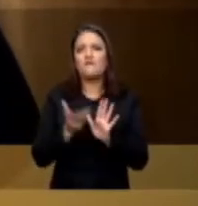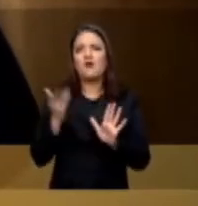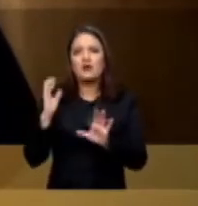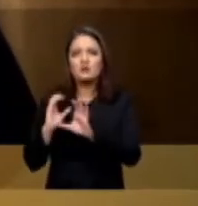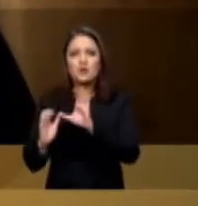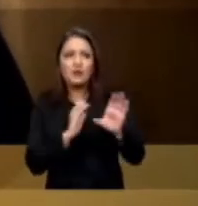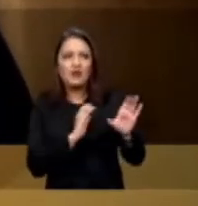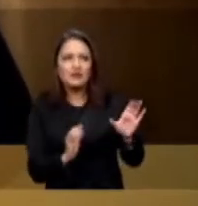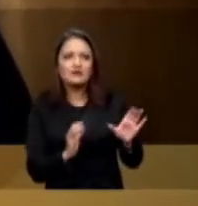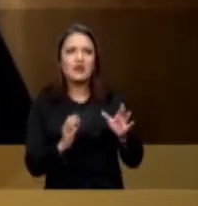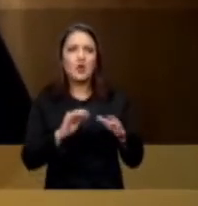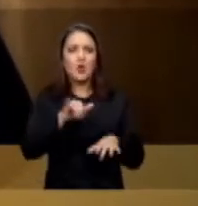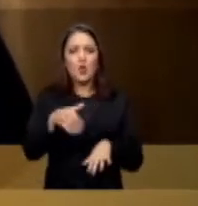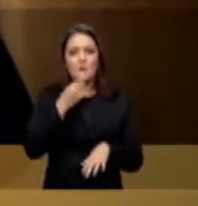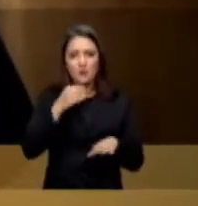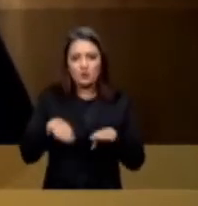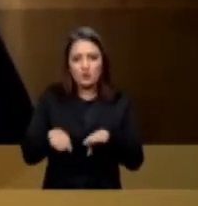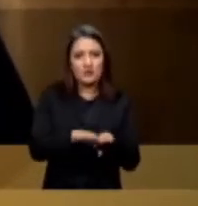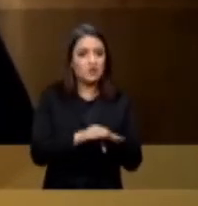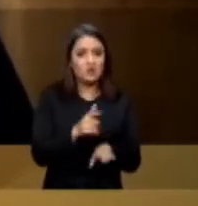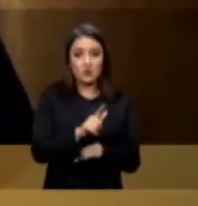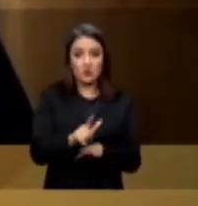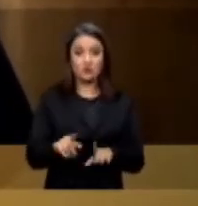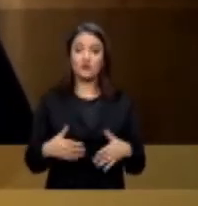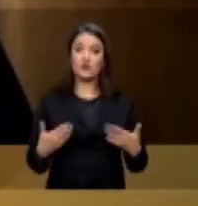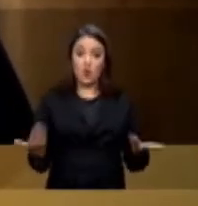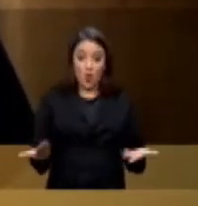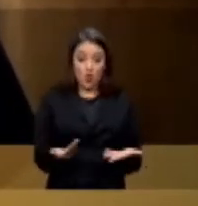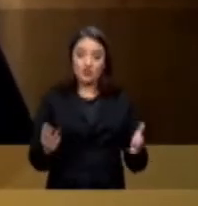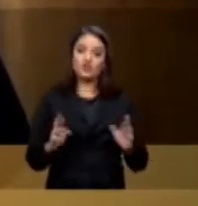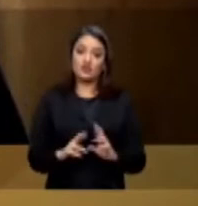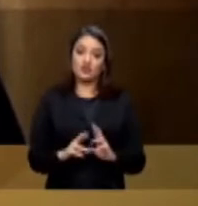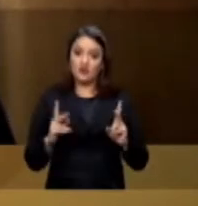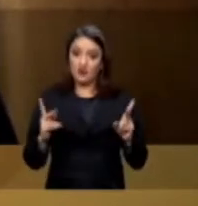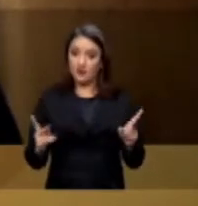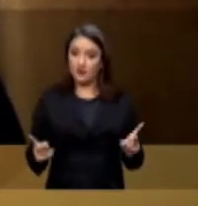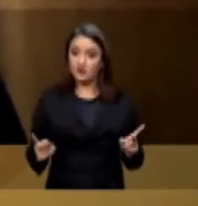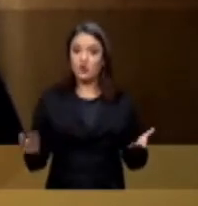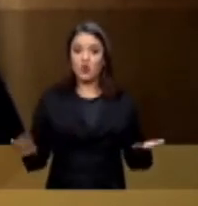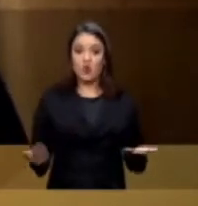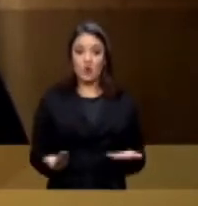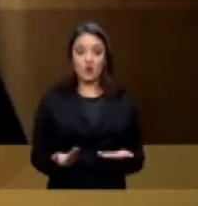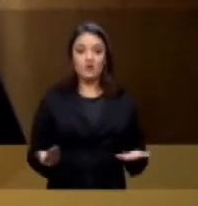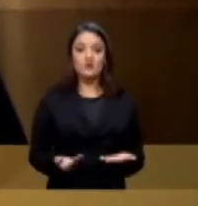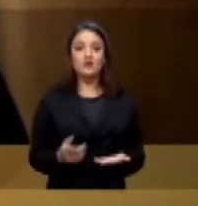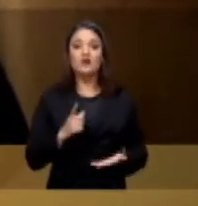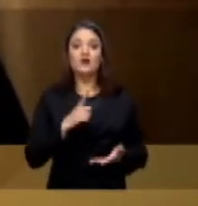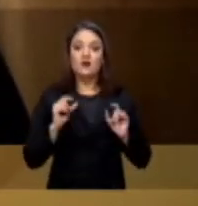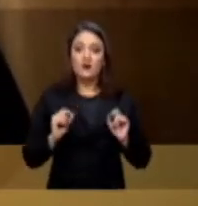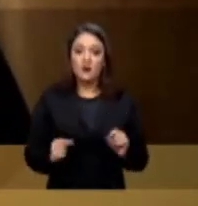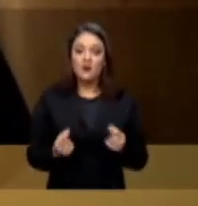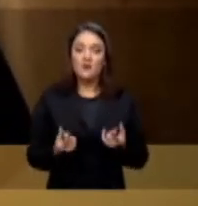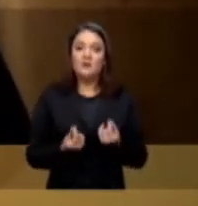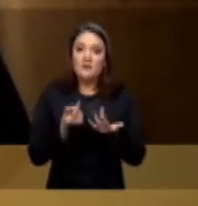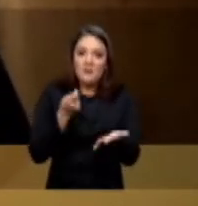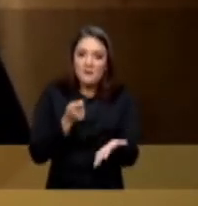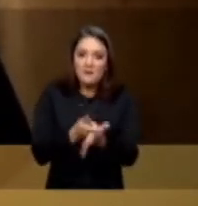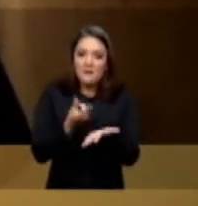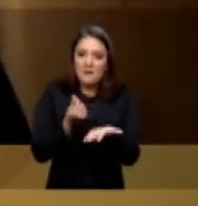oportunidades. Não é isso que vige hoje. O que vige hoje é